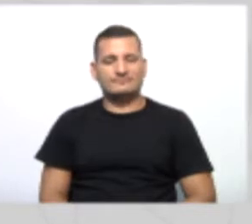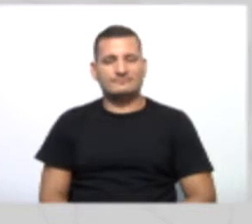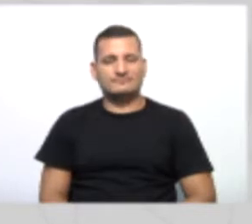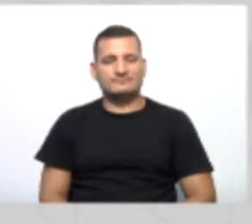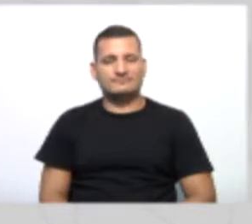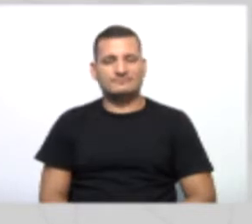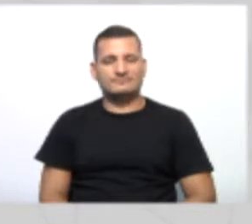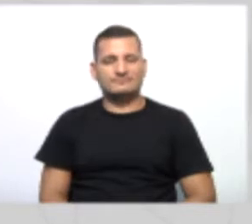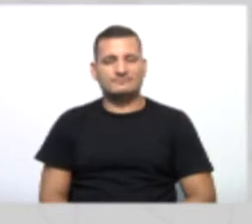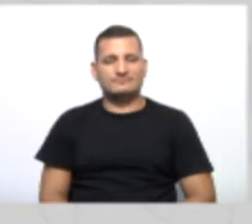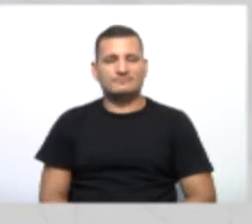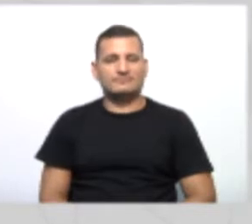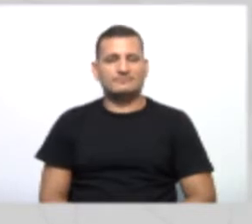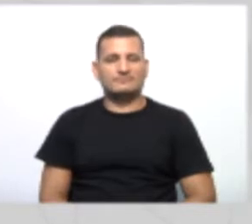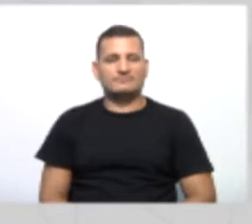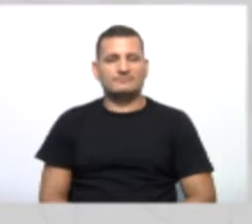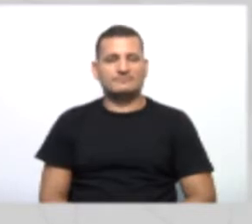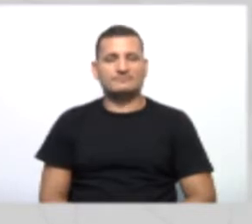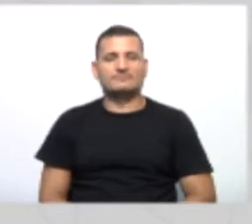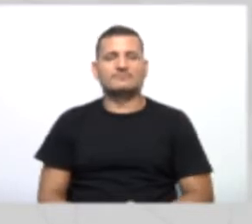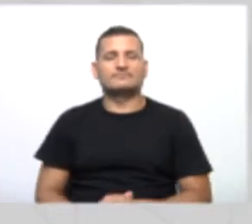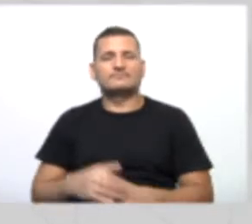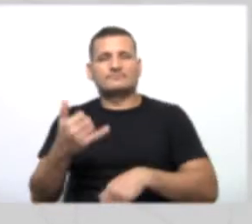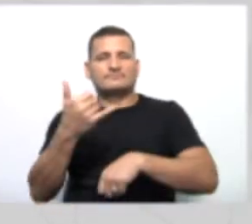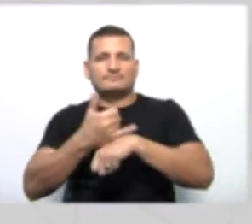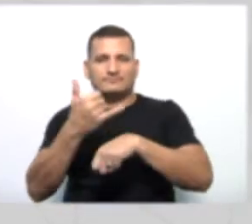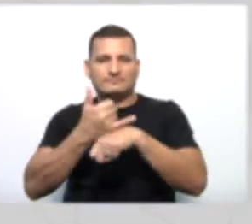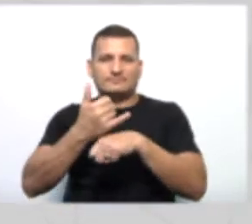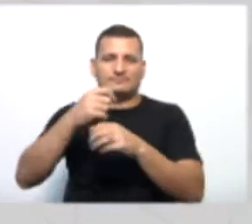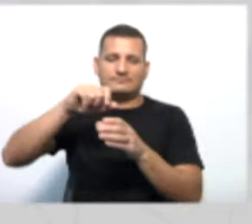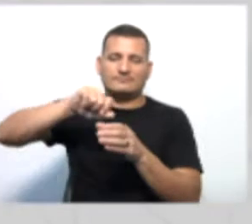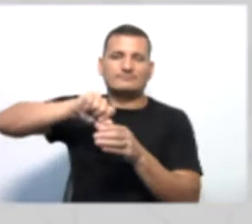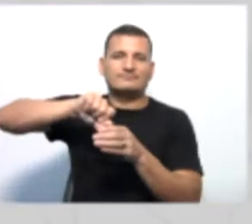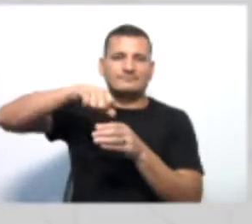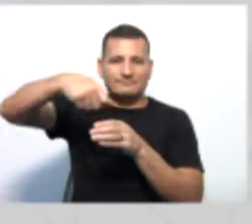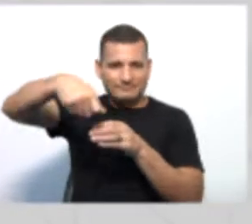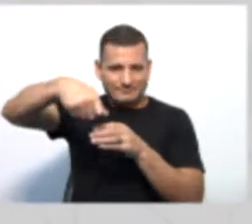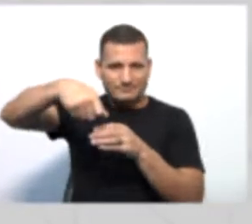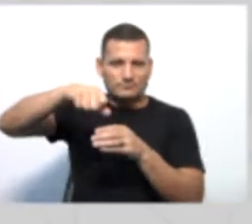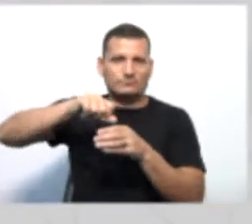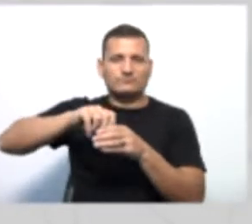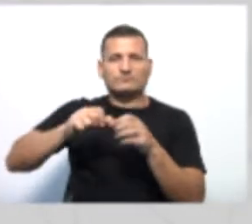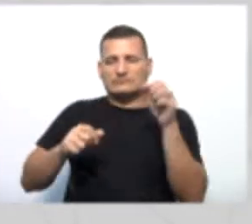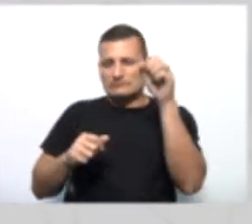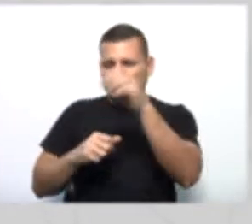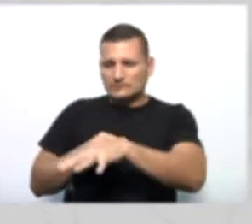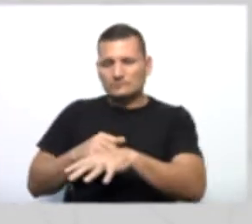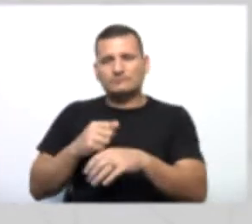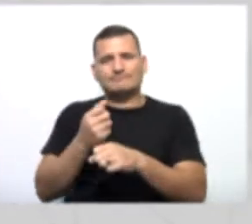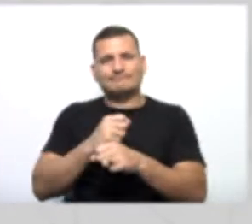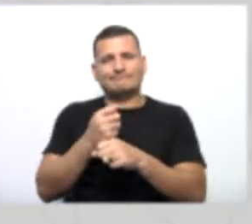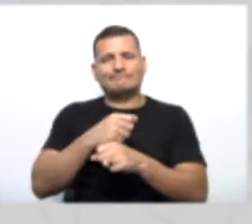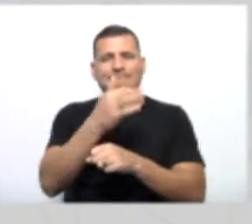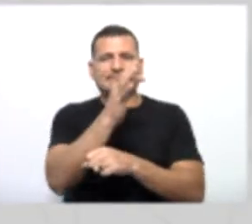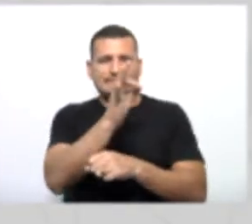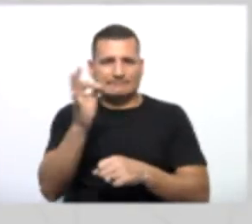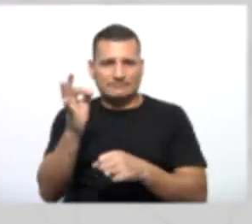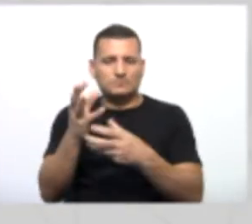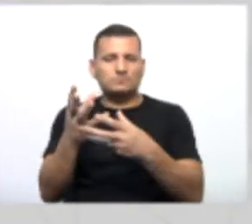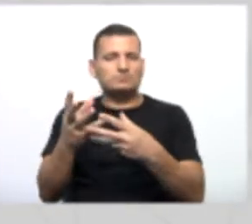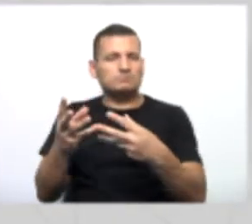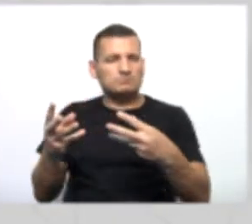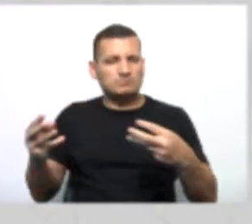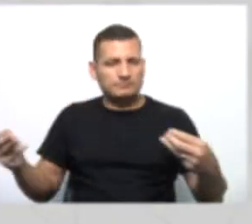tempo, não é? Lata de conserva. 100 anos para se acabar na natureza. Tá vendo que difícil? Como nós